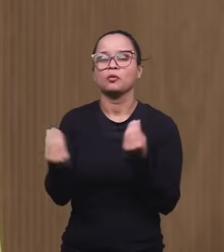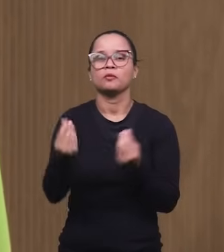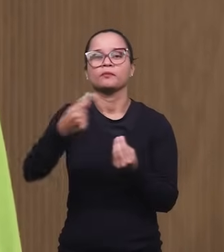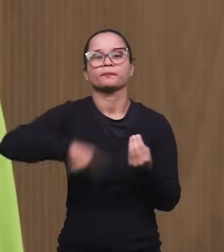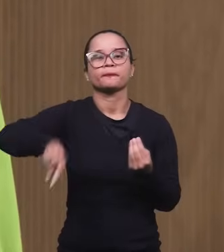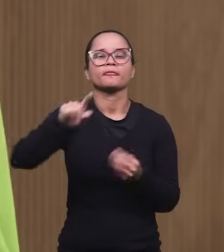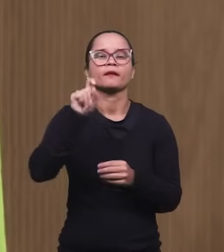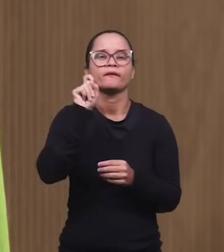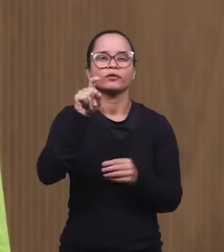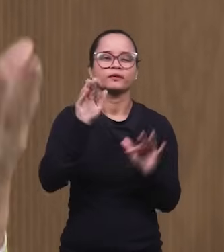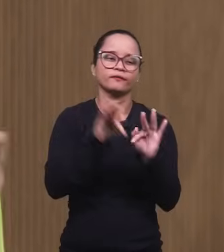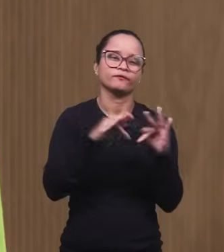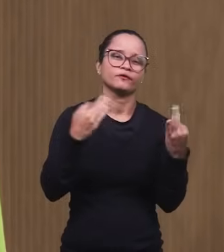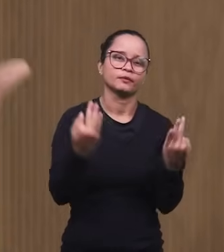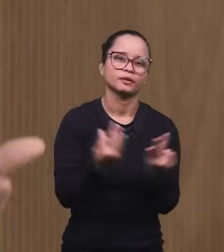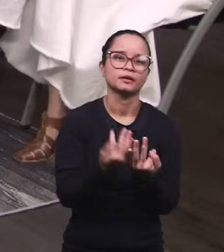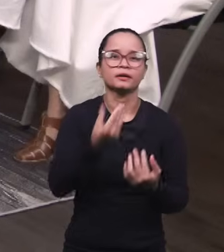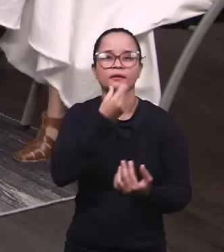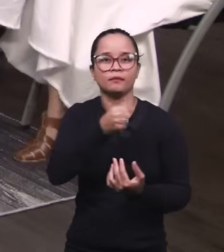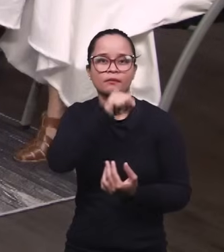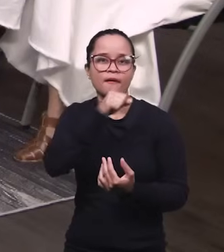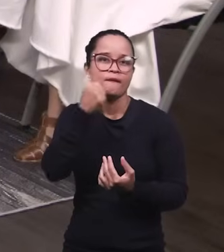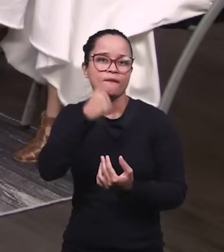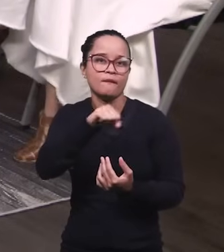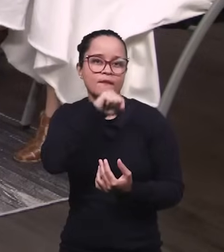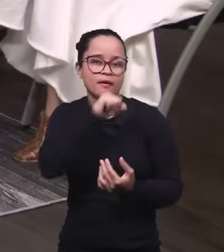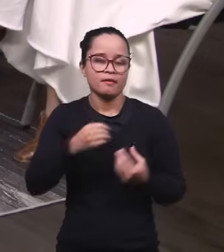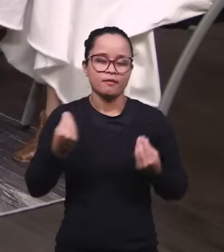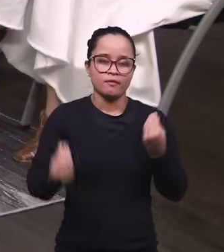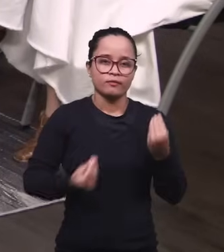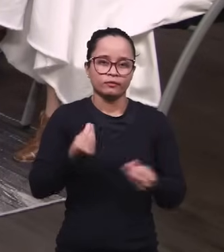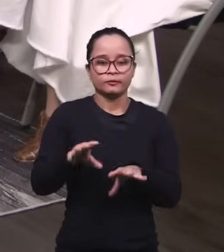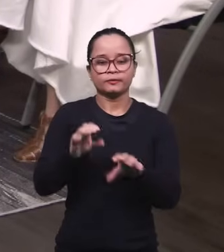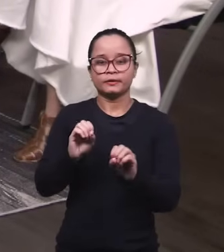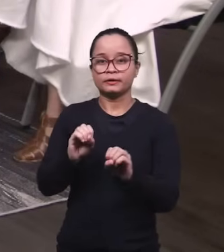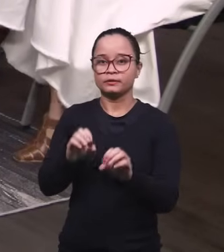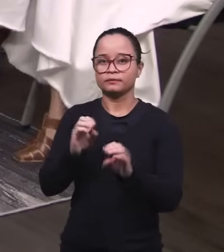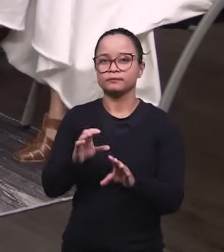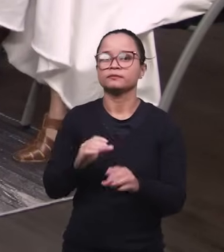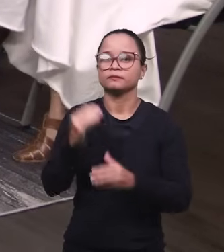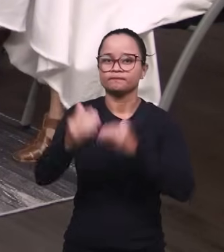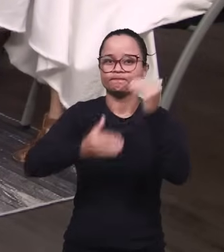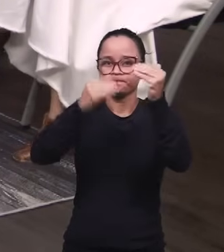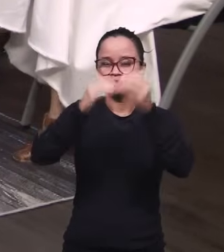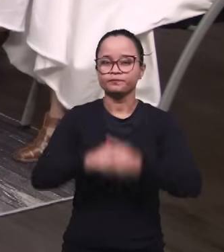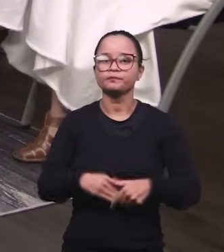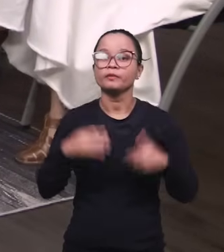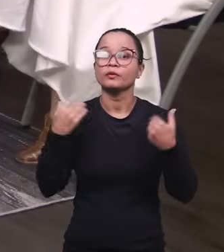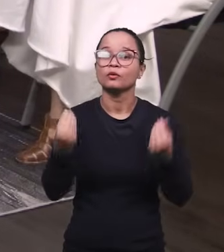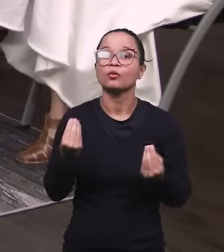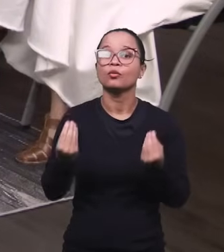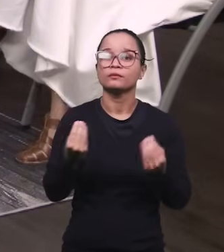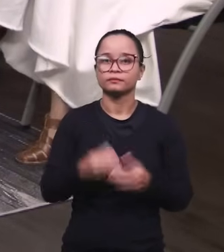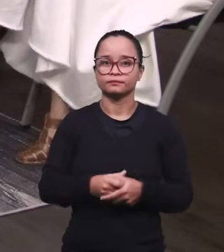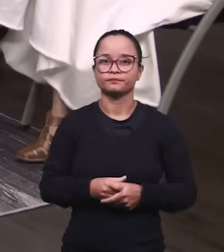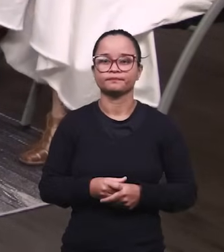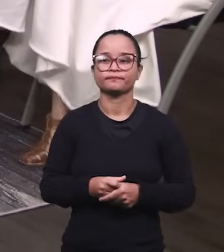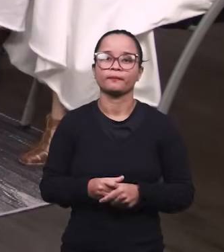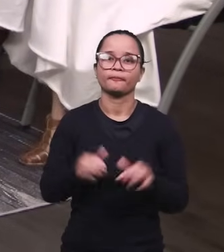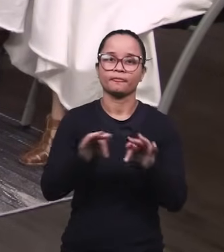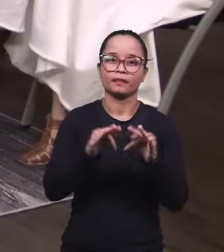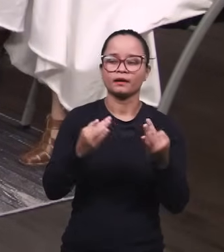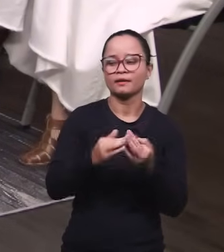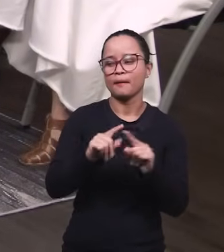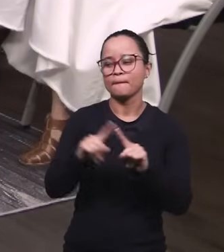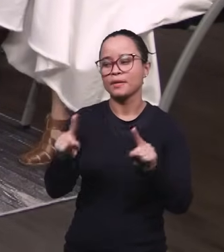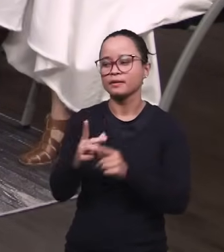constrói isso? Como vocês, famílias, pais... Como vocês têm orientado as crianças, as famílias de vocês? Como fazer isso? Às vezes as